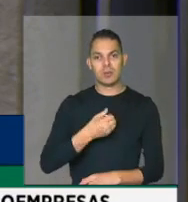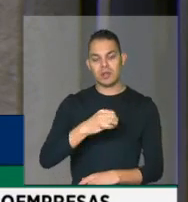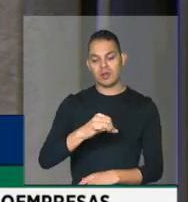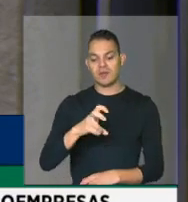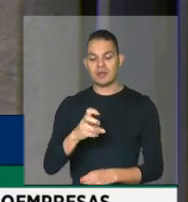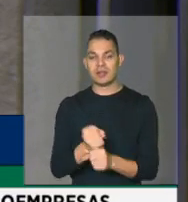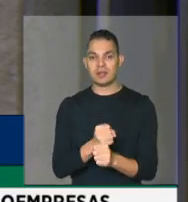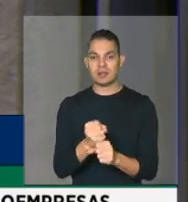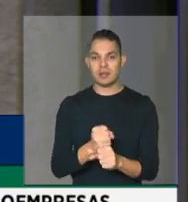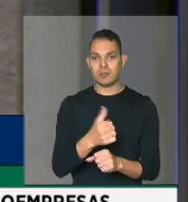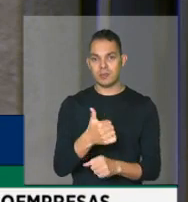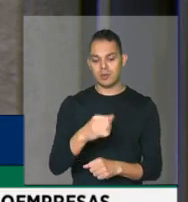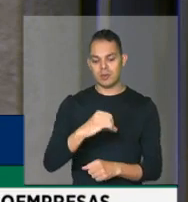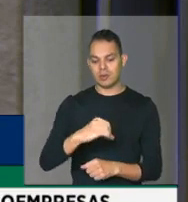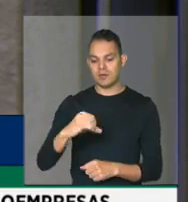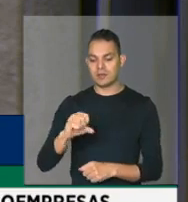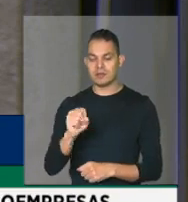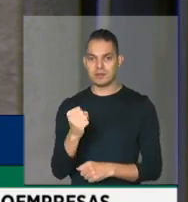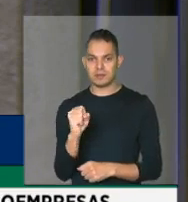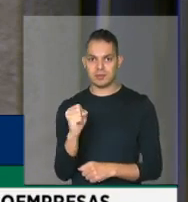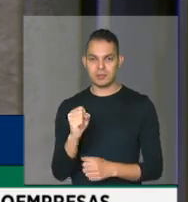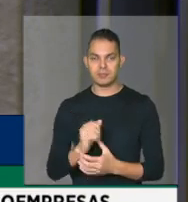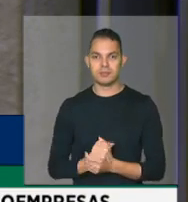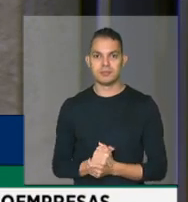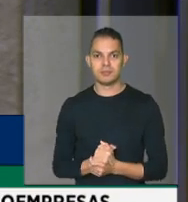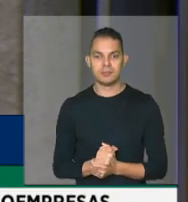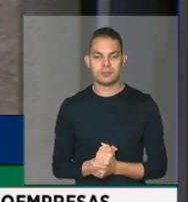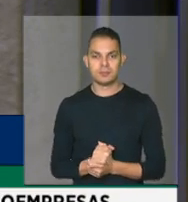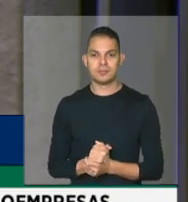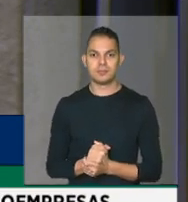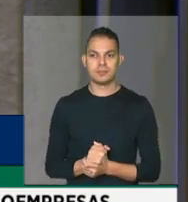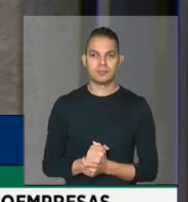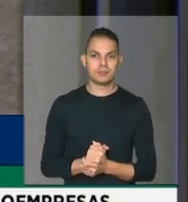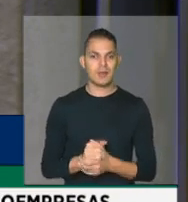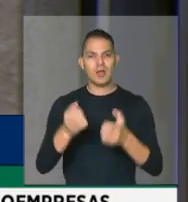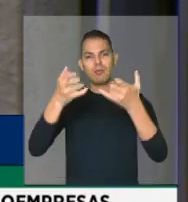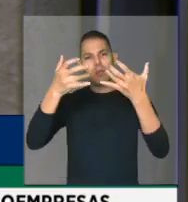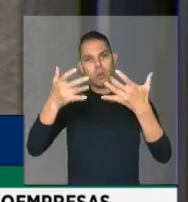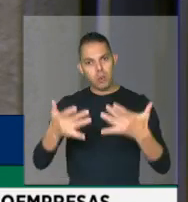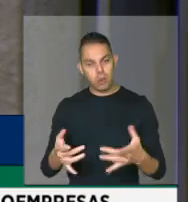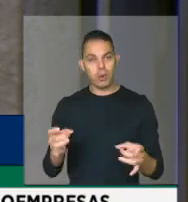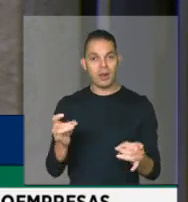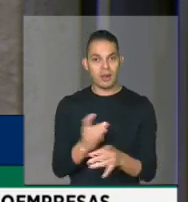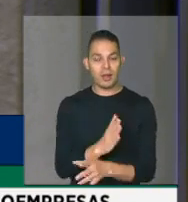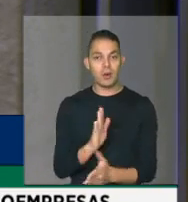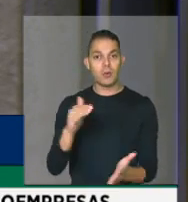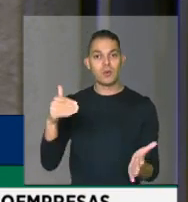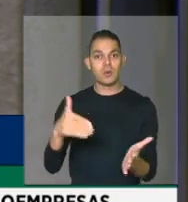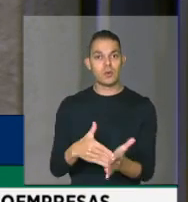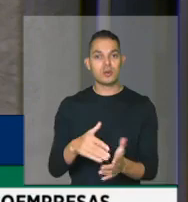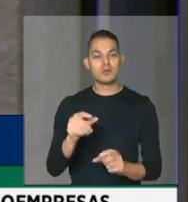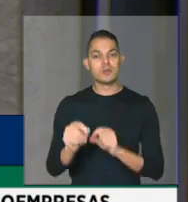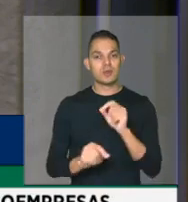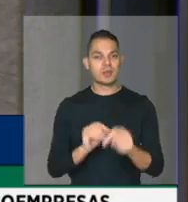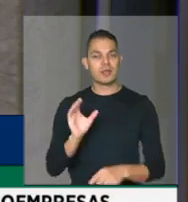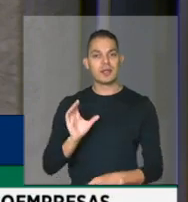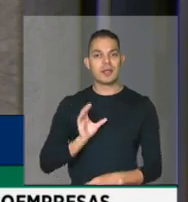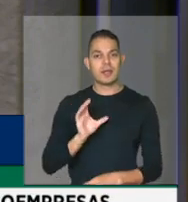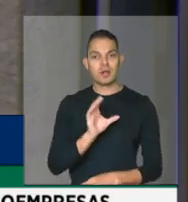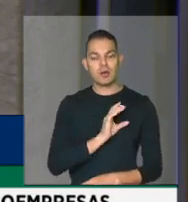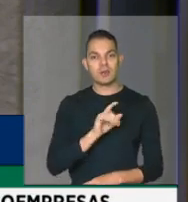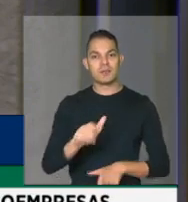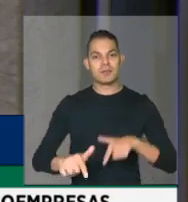de 1998. Parecer. Ante ao exposto, concluímos. Em nome da Comissão de